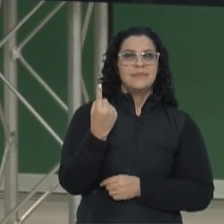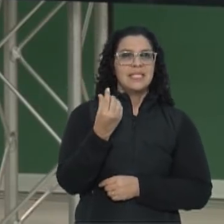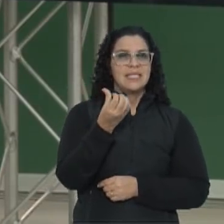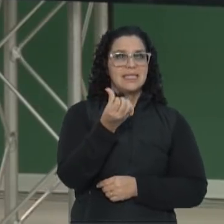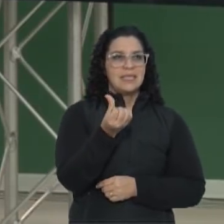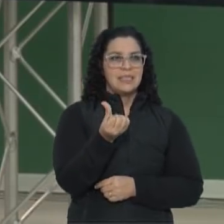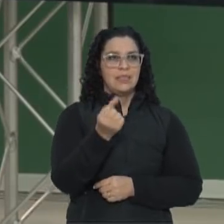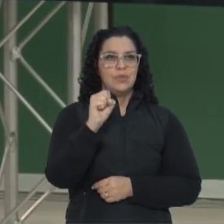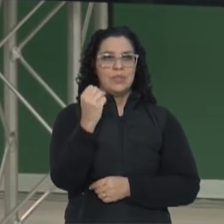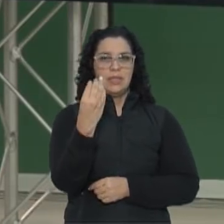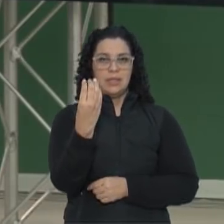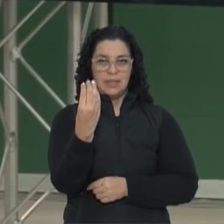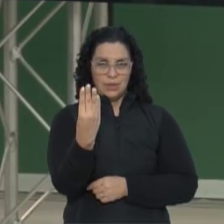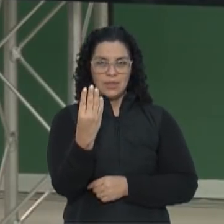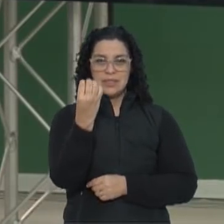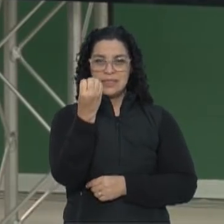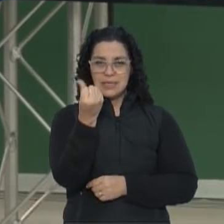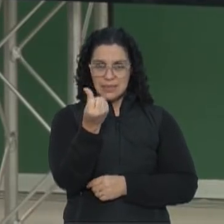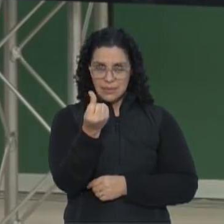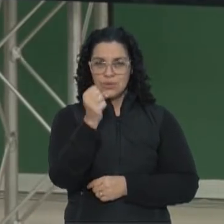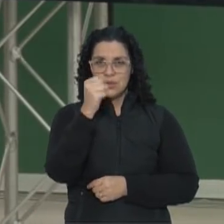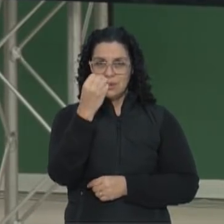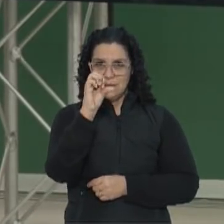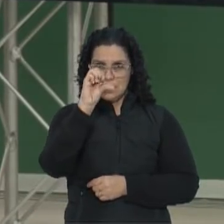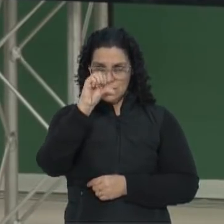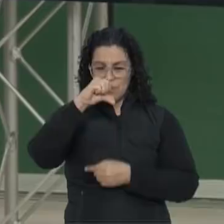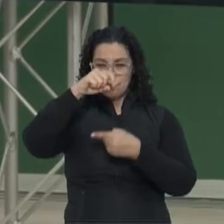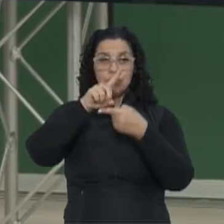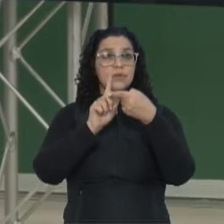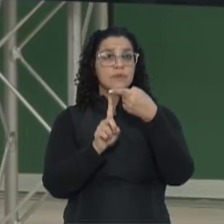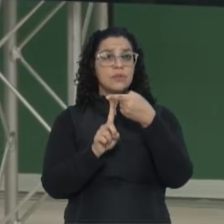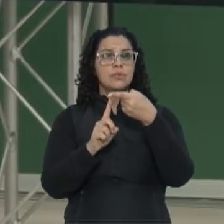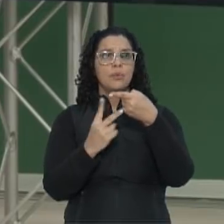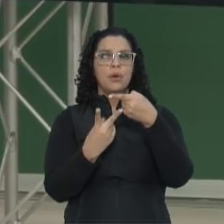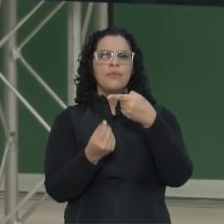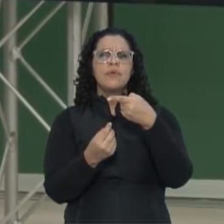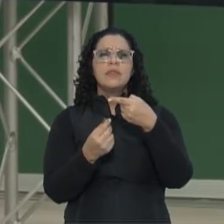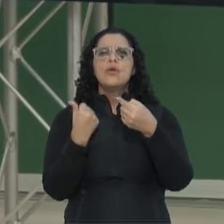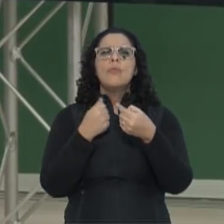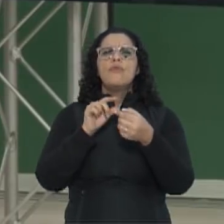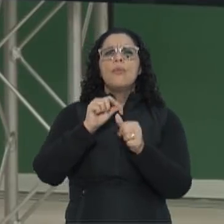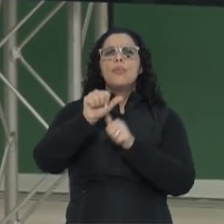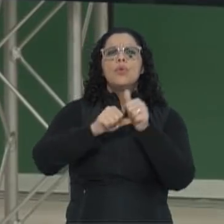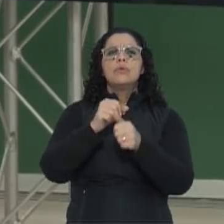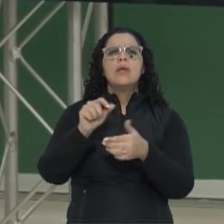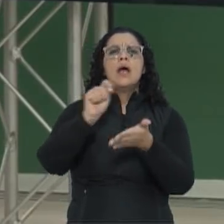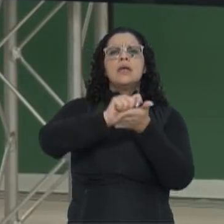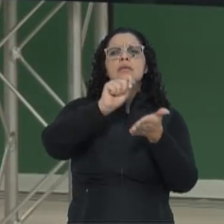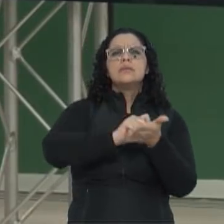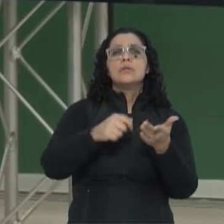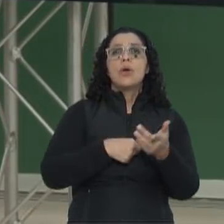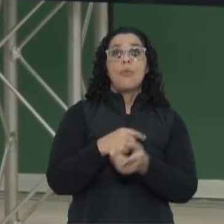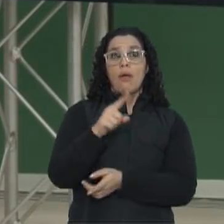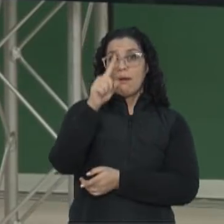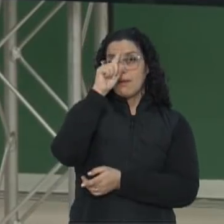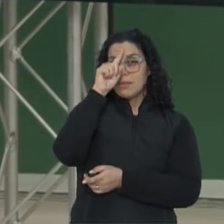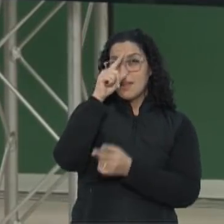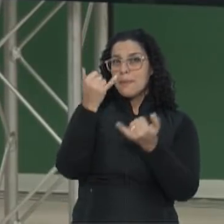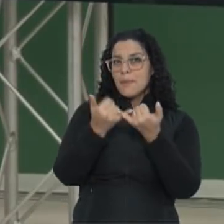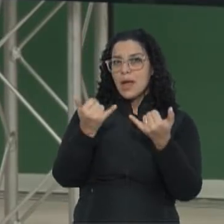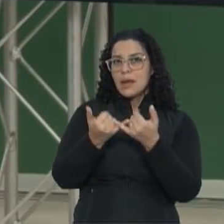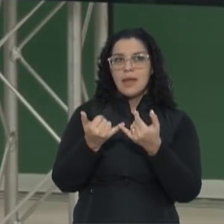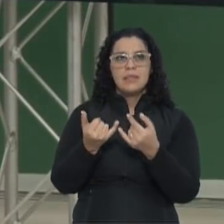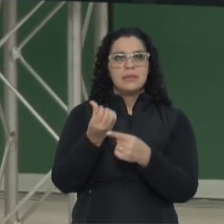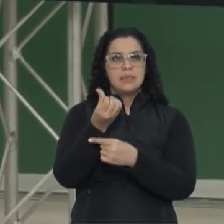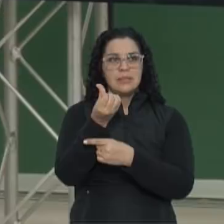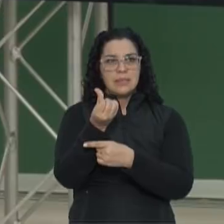fração e quero escrever essa fração em número decimal, o que eu posso fazer? Usar a ideia de fração